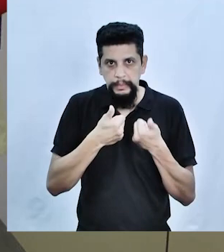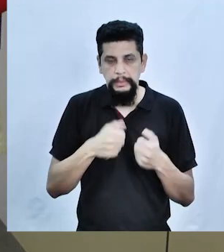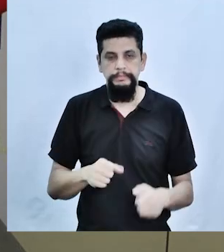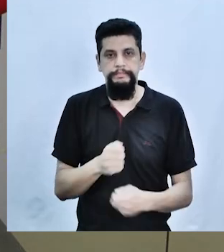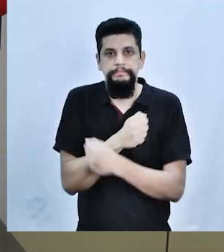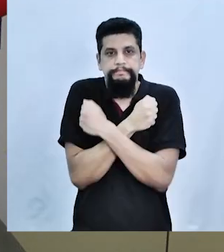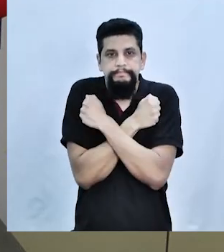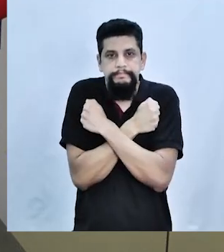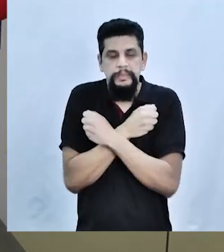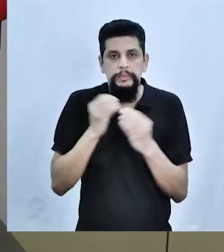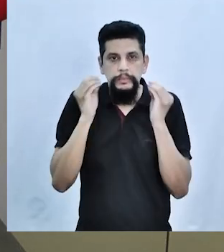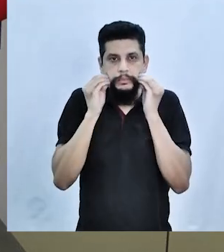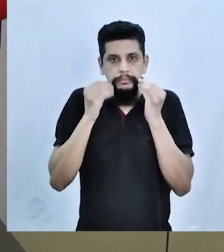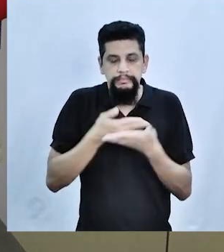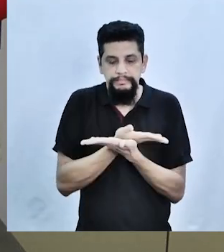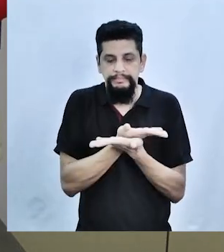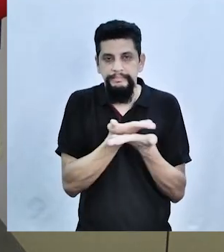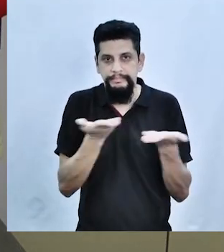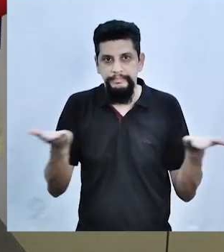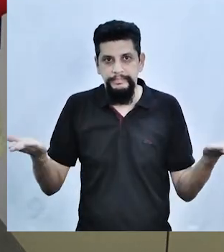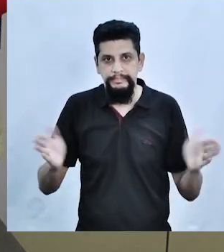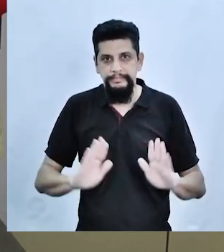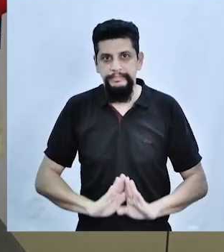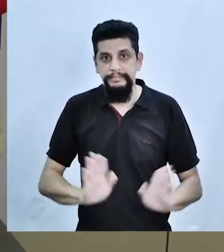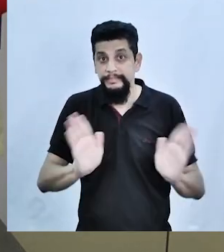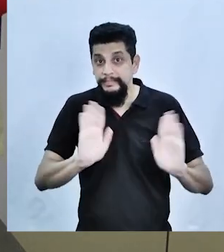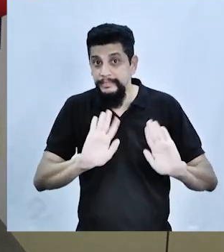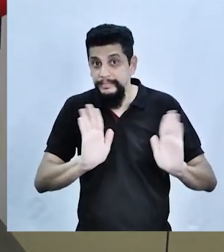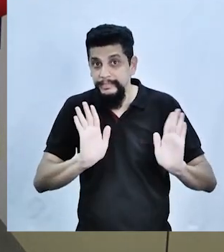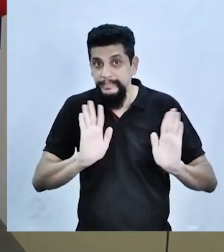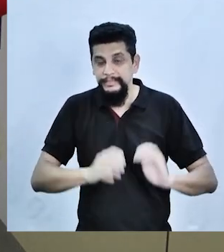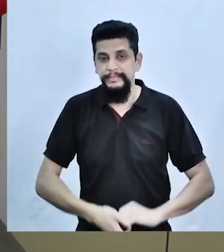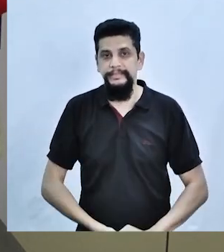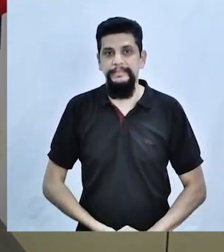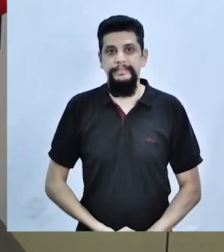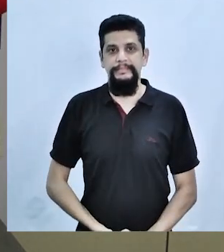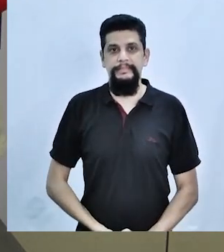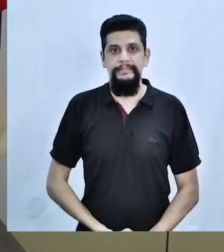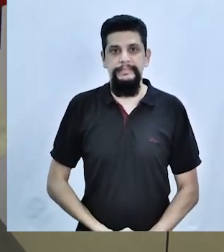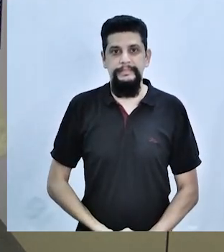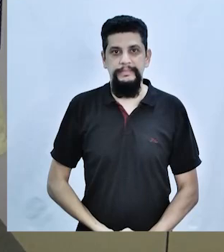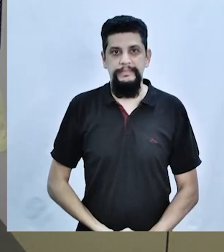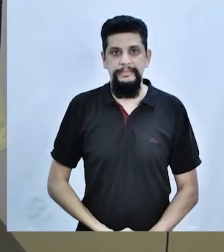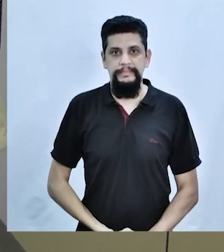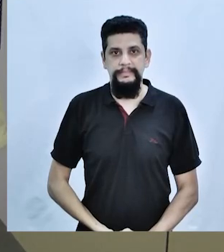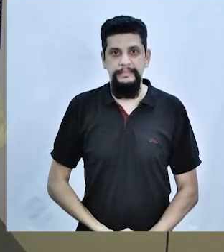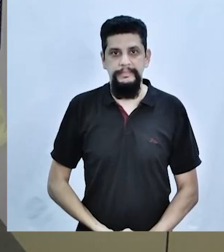Estejam todos bem, tá? Um grande abraço, um beijo no coração de todos. Tchau! Tchau.